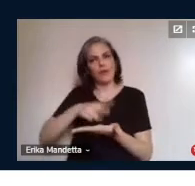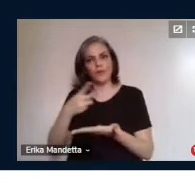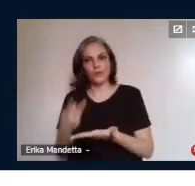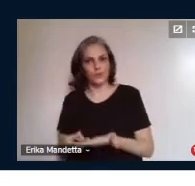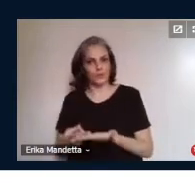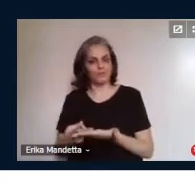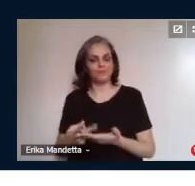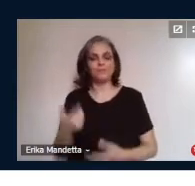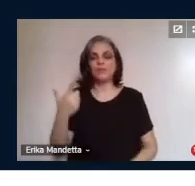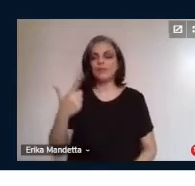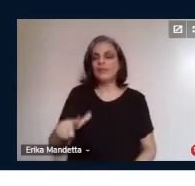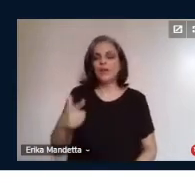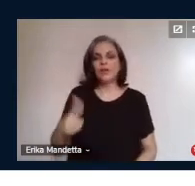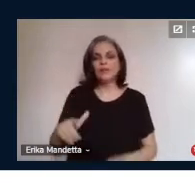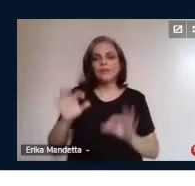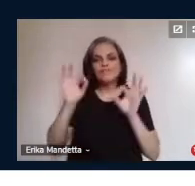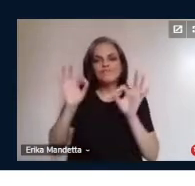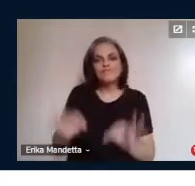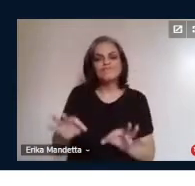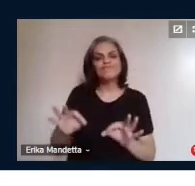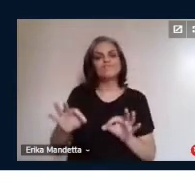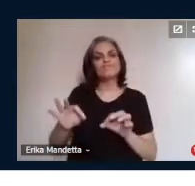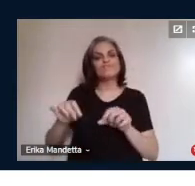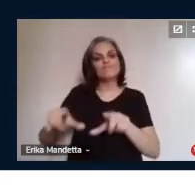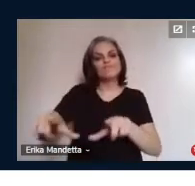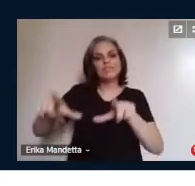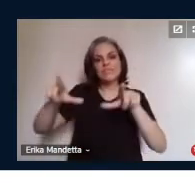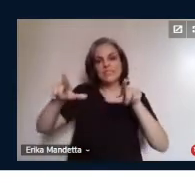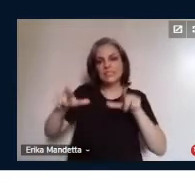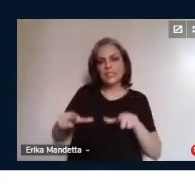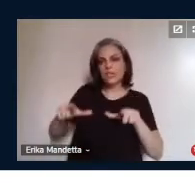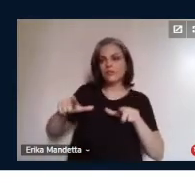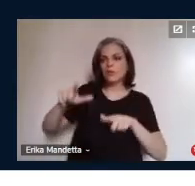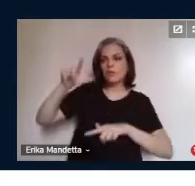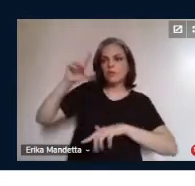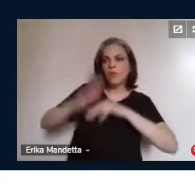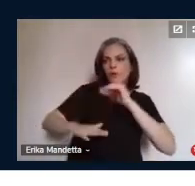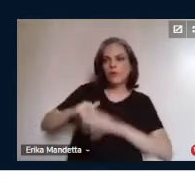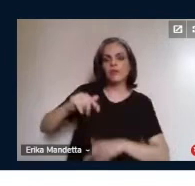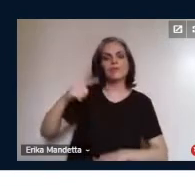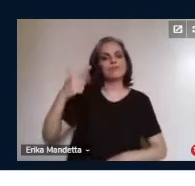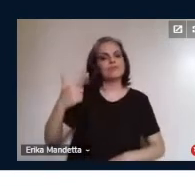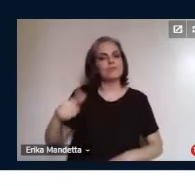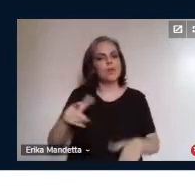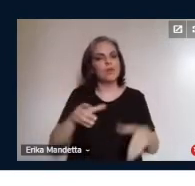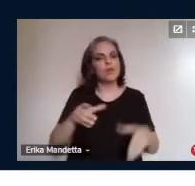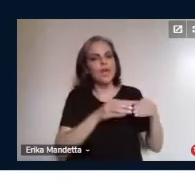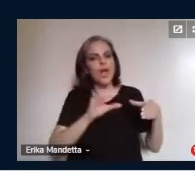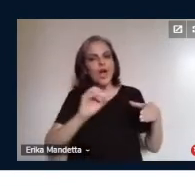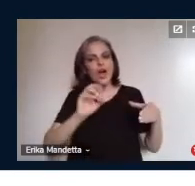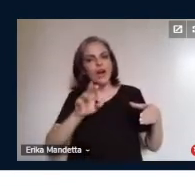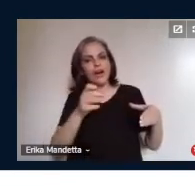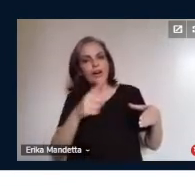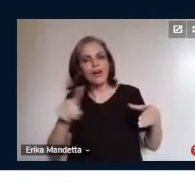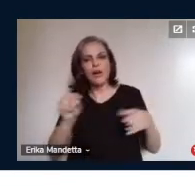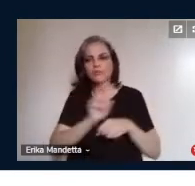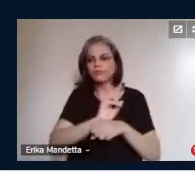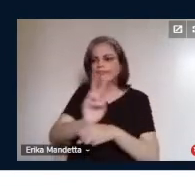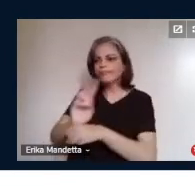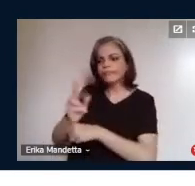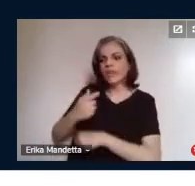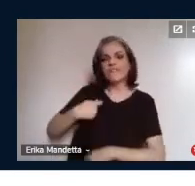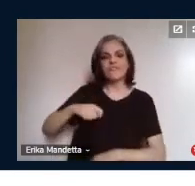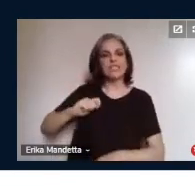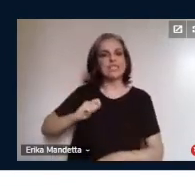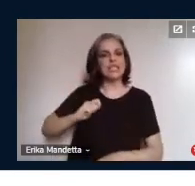mecanismo de certificação profissional e nem órgãos fiscalizadores da atuação profissional por conta, principalmente,